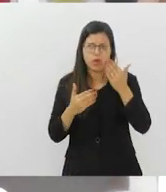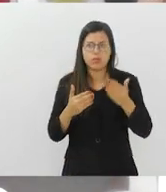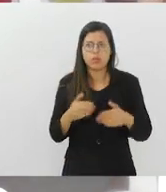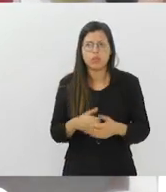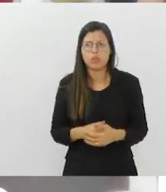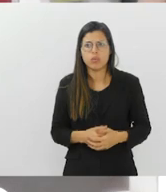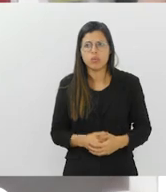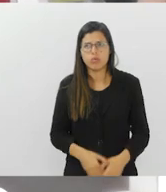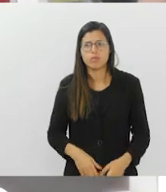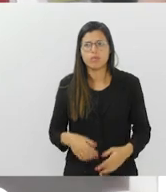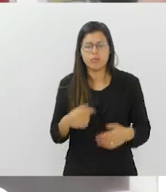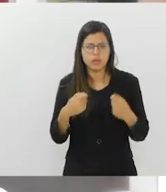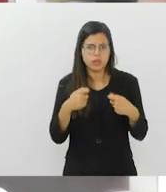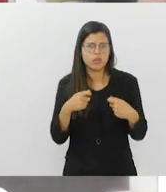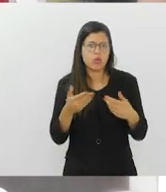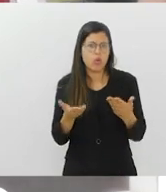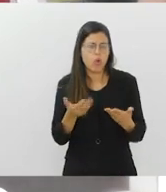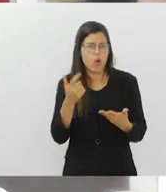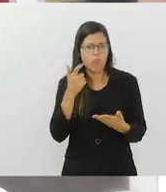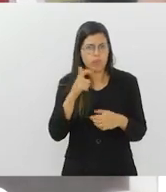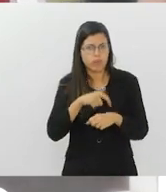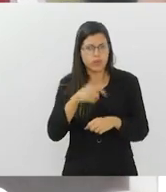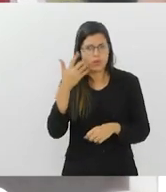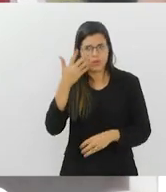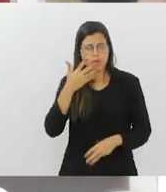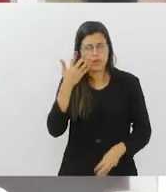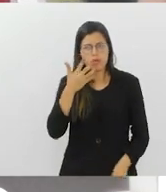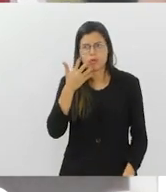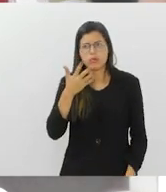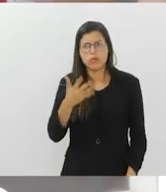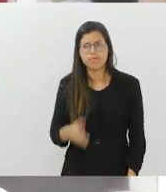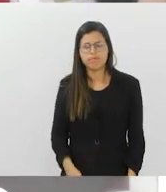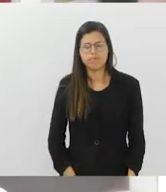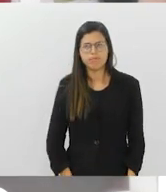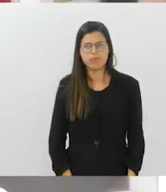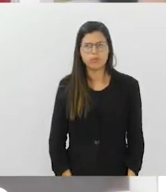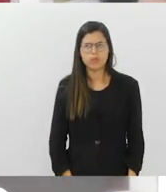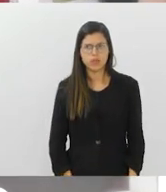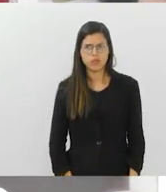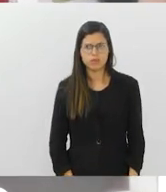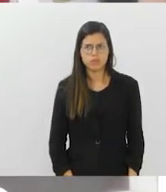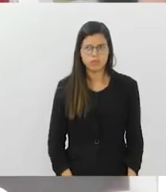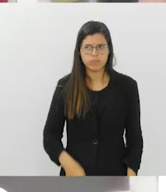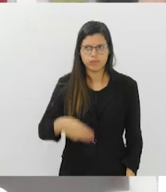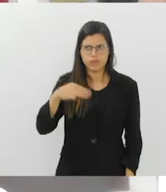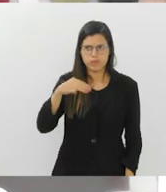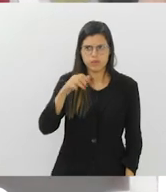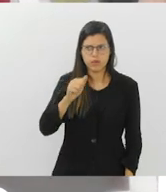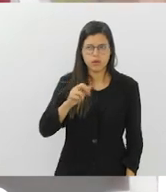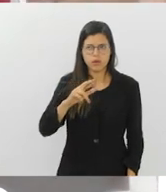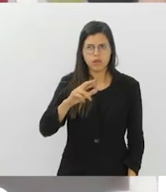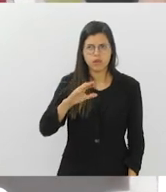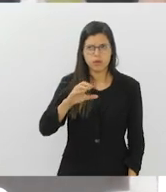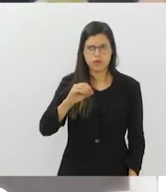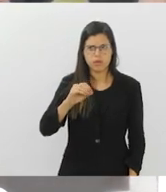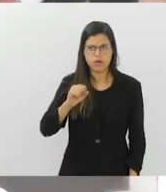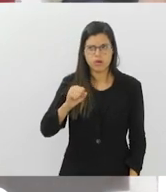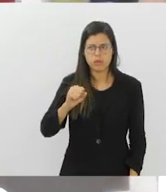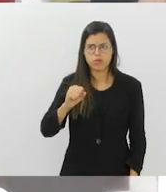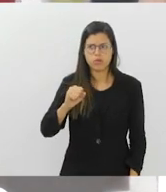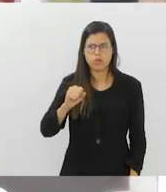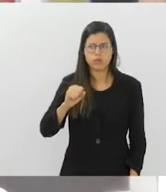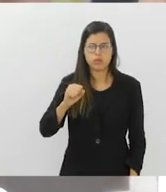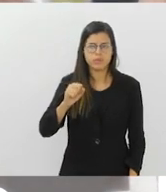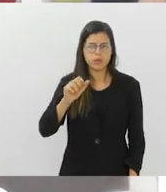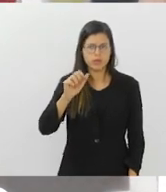pelo adiantado da hora, inclusive, a palavra agora para o senhor Marcos Novaes, da Abrange, lembrando